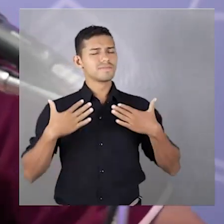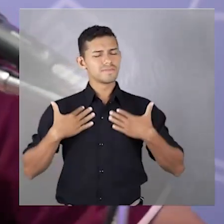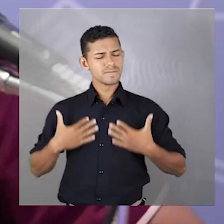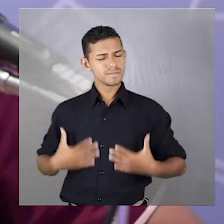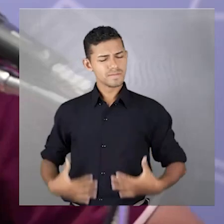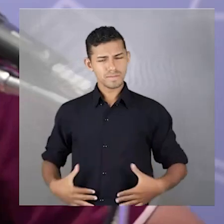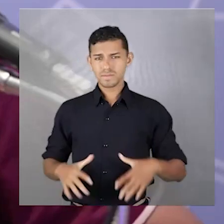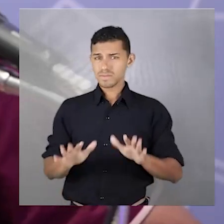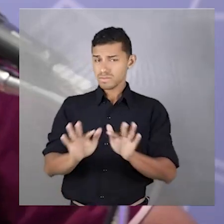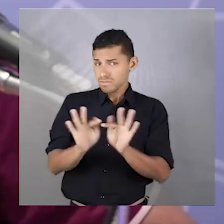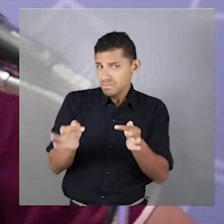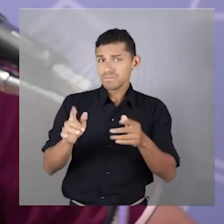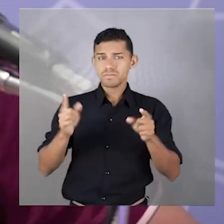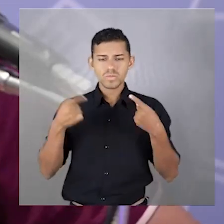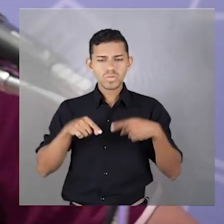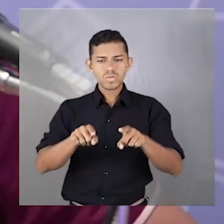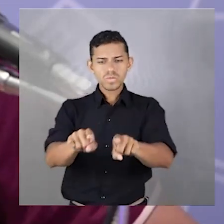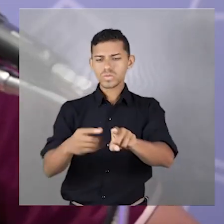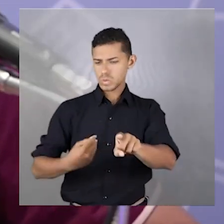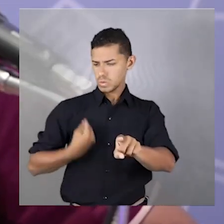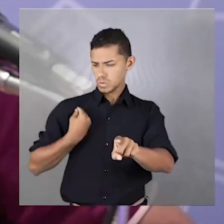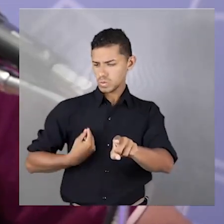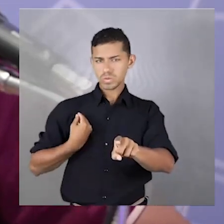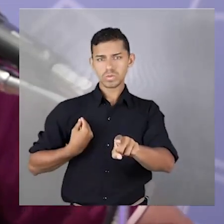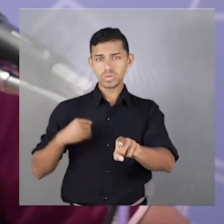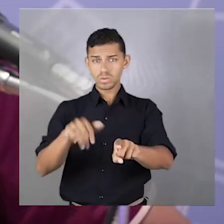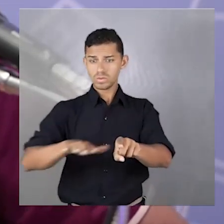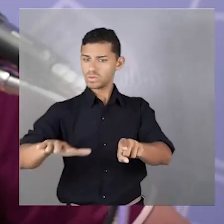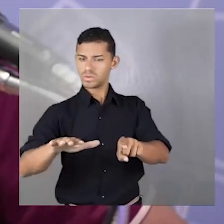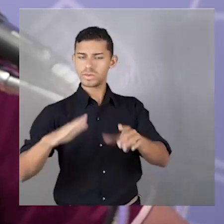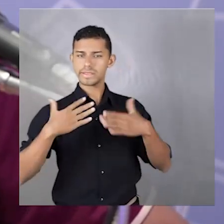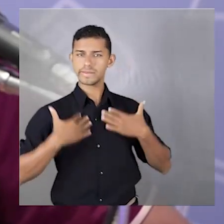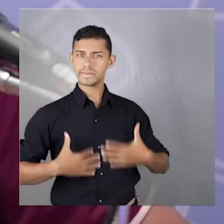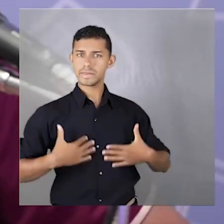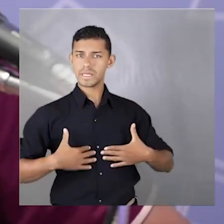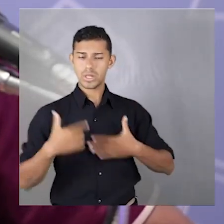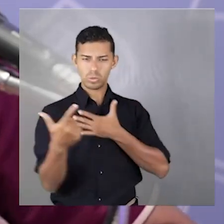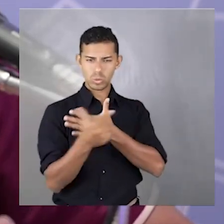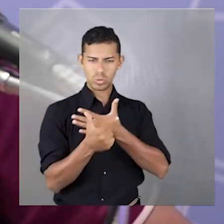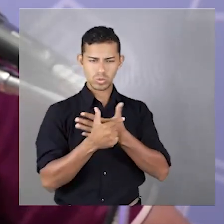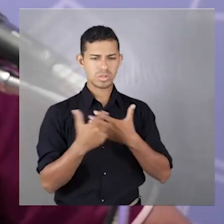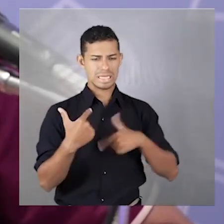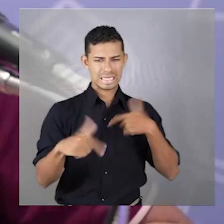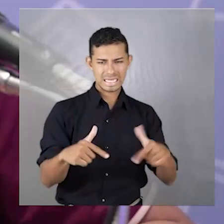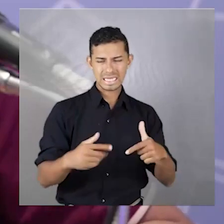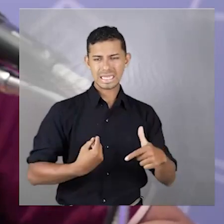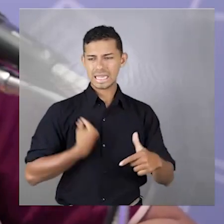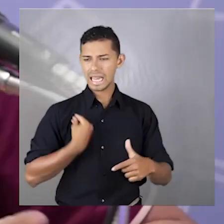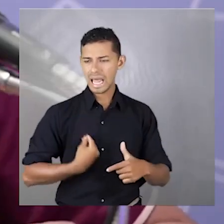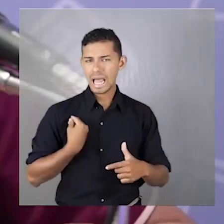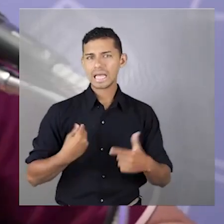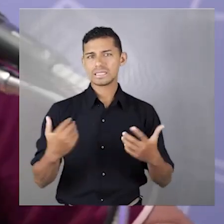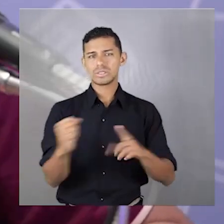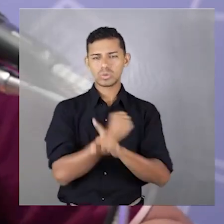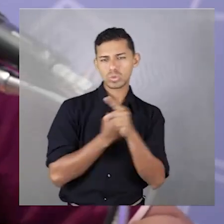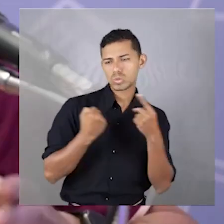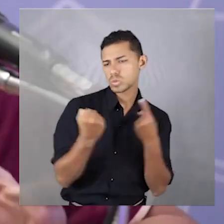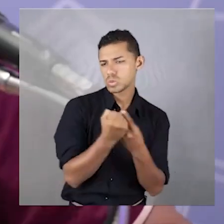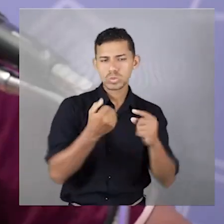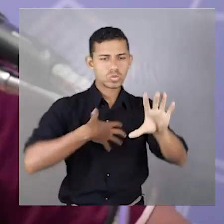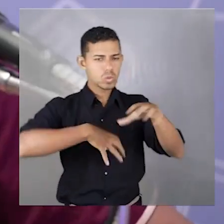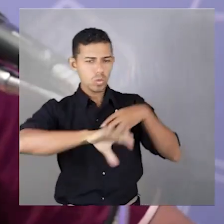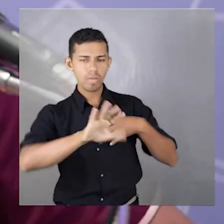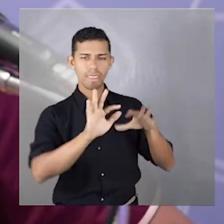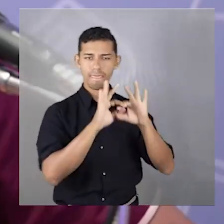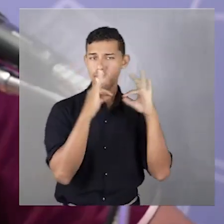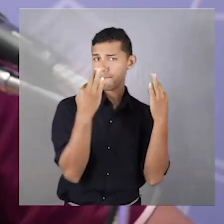Ele faz parte de um processo da nossa vida onde a gente desempenha as nossas funções de vida, as funções de sociedade, as